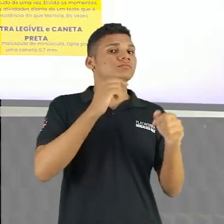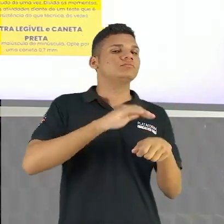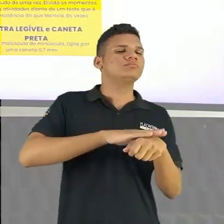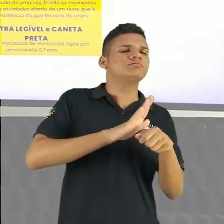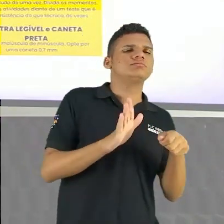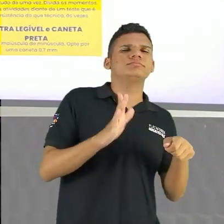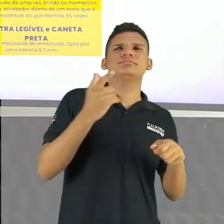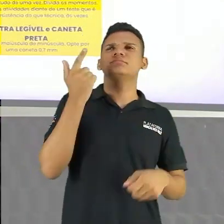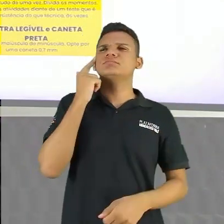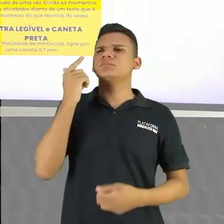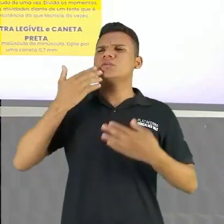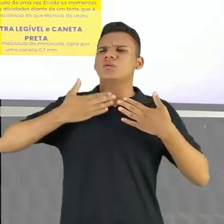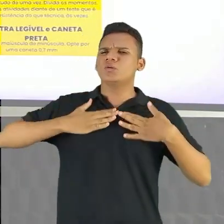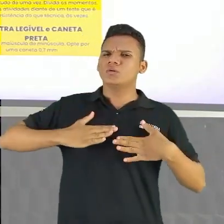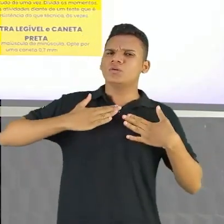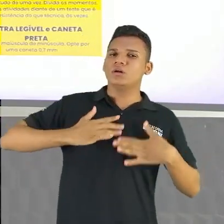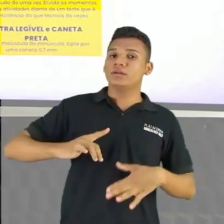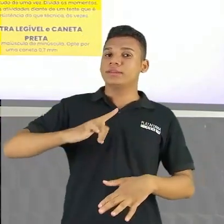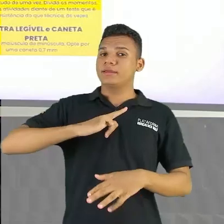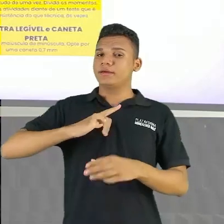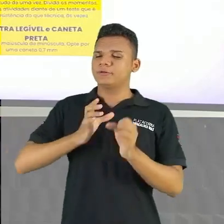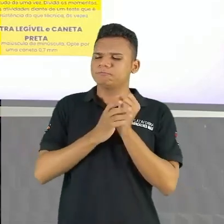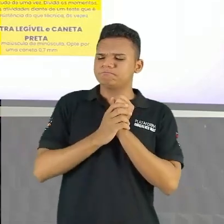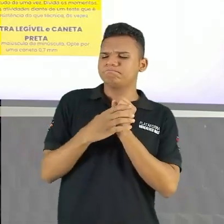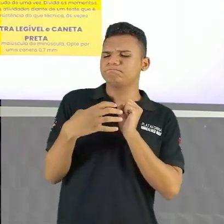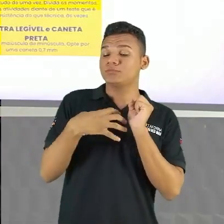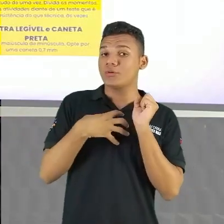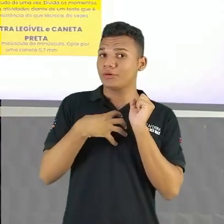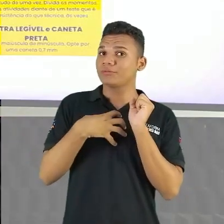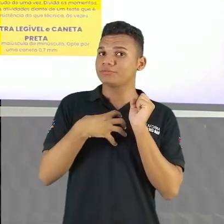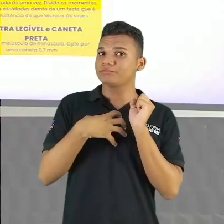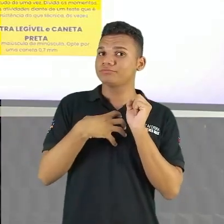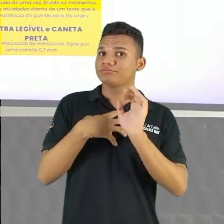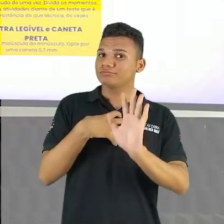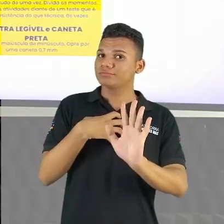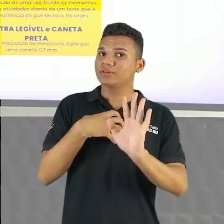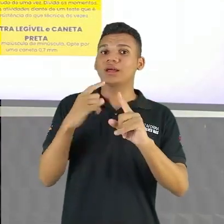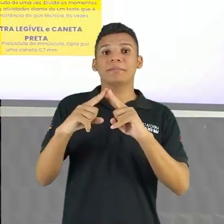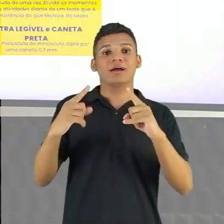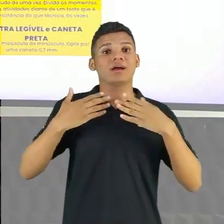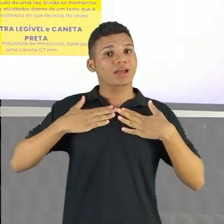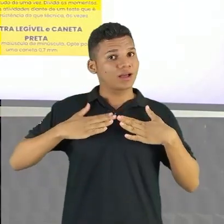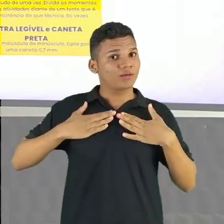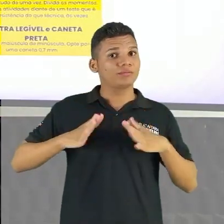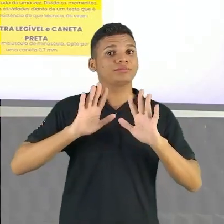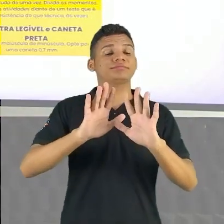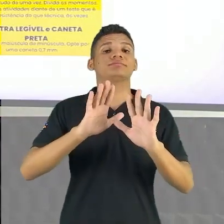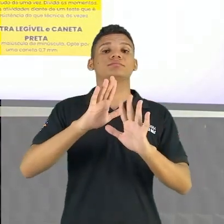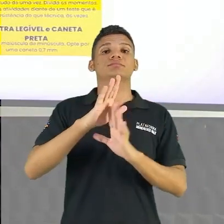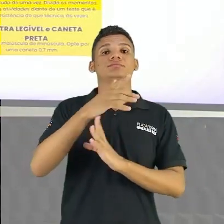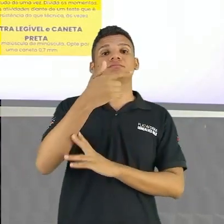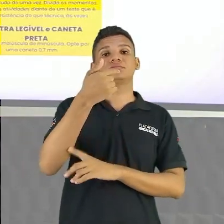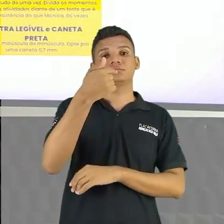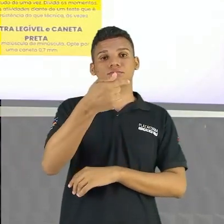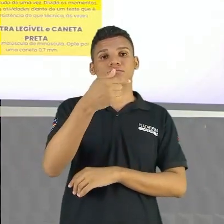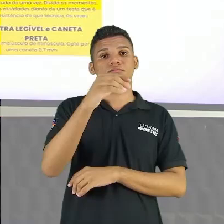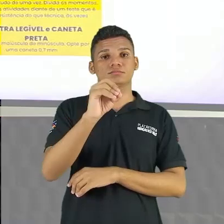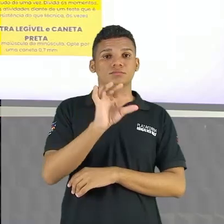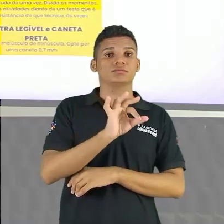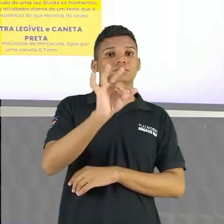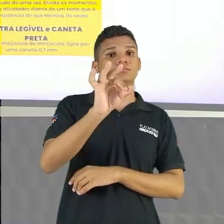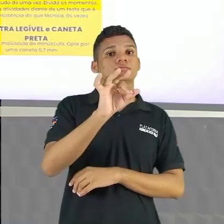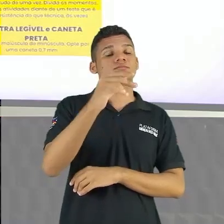ter tranquilidade ter segurança e acredite no que eu vou dizer Isso corresponde onde a 75% da